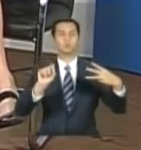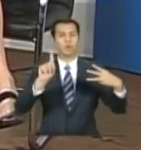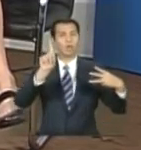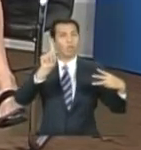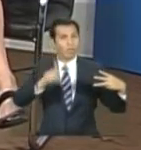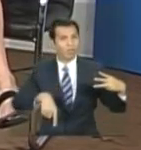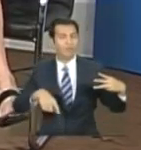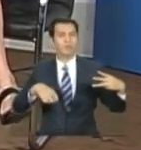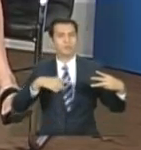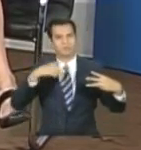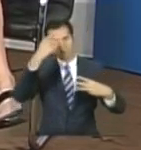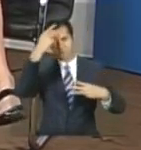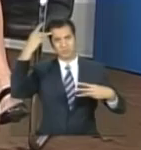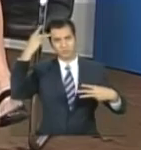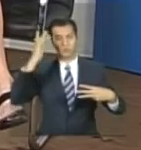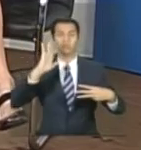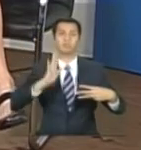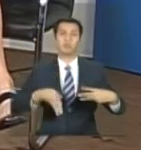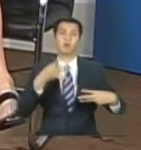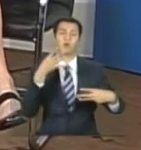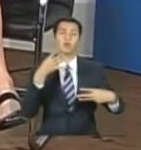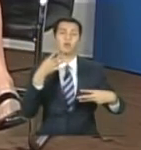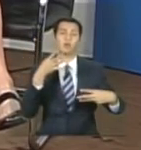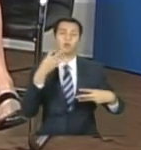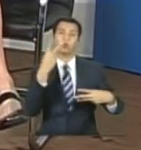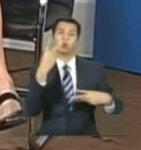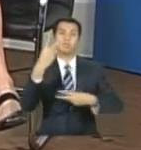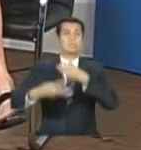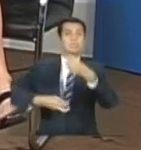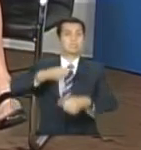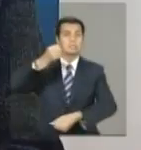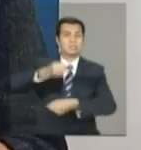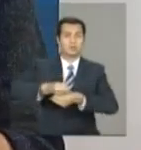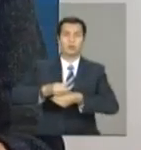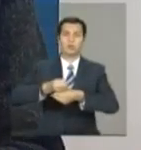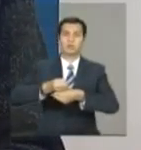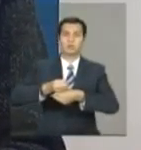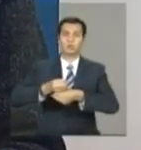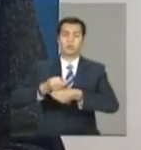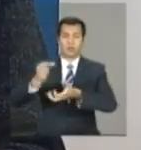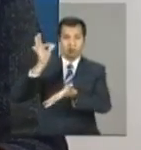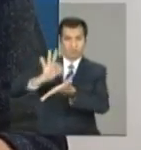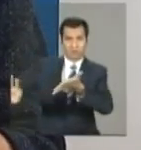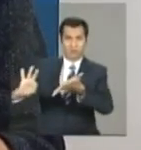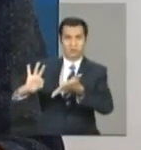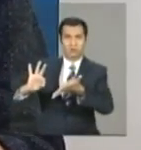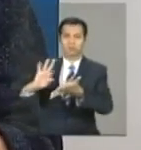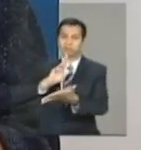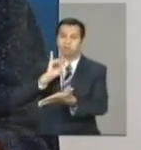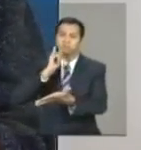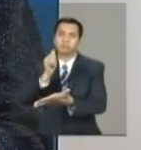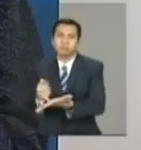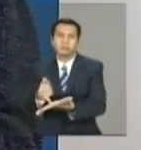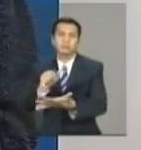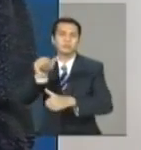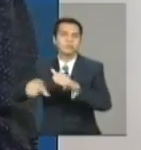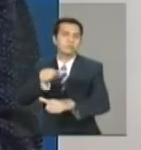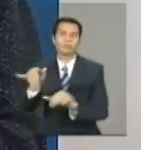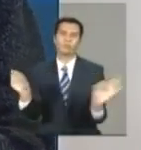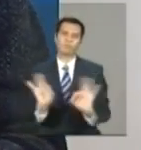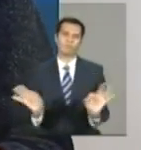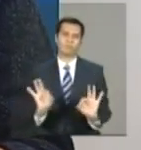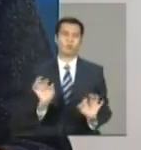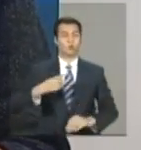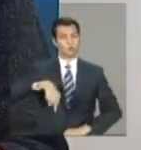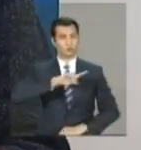cadastros desatualizados há mais de 48 meses. Ora, nós temos uma regra de atualização que consiste no seguinte: o cadastro tem de ser atualizado a cada 2